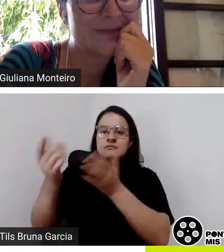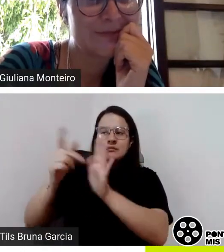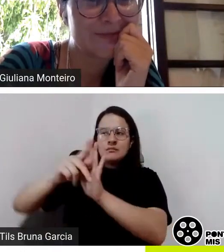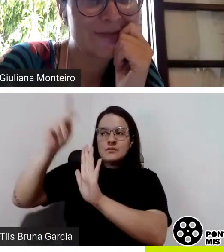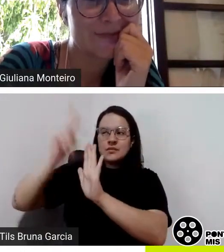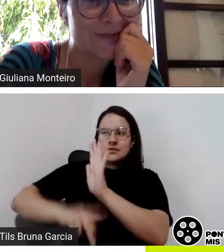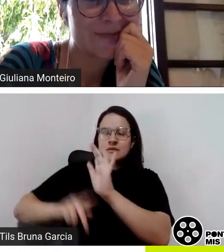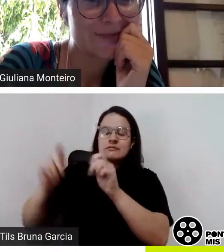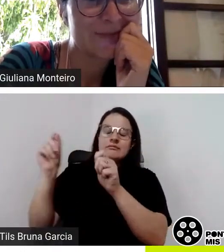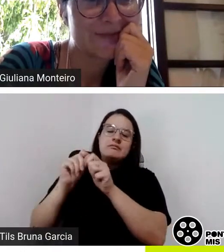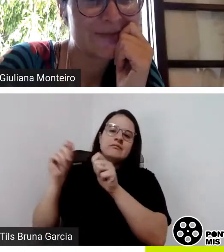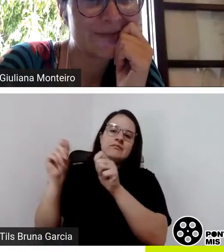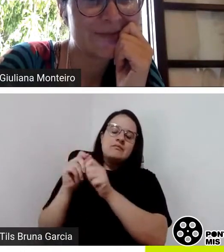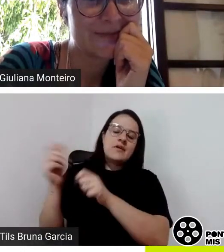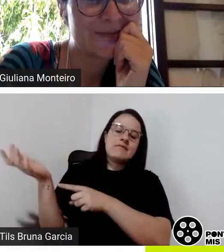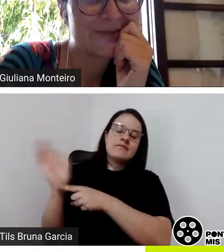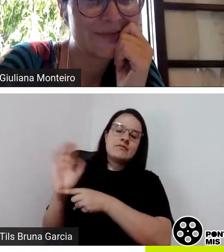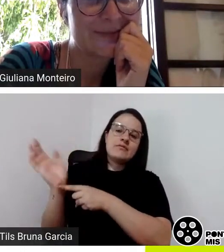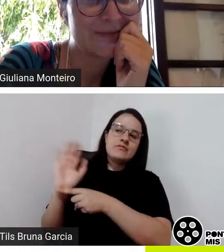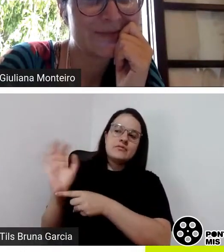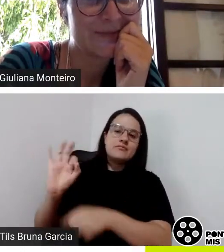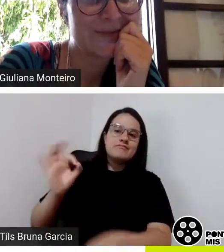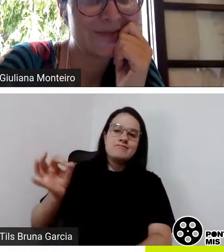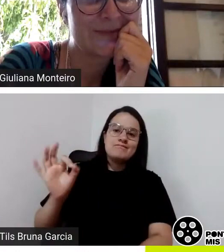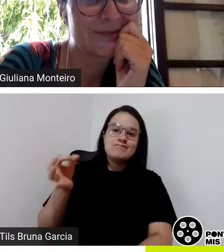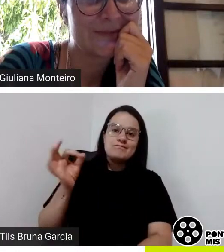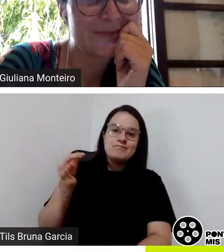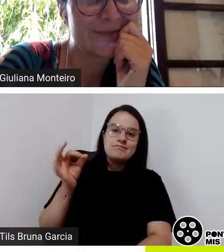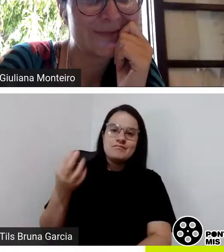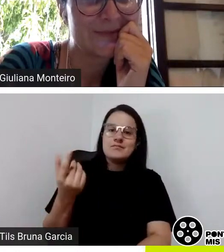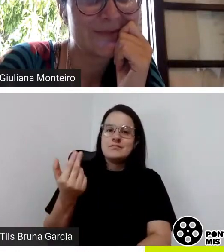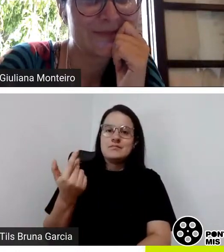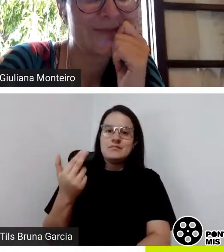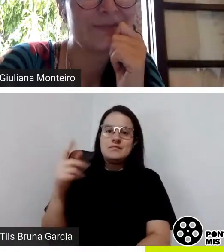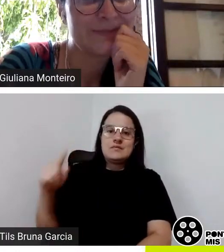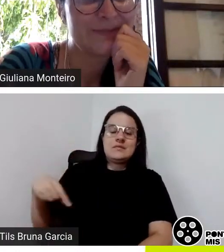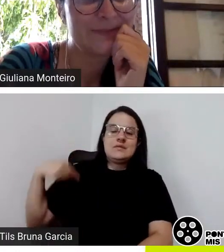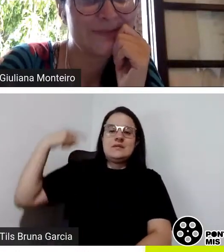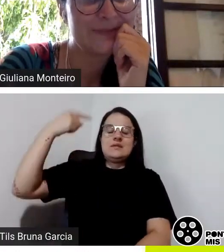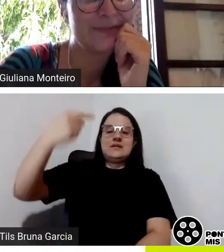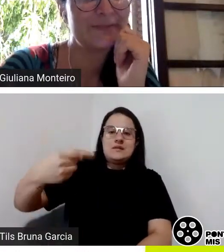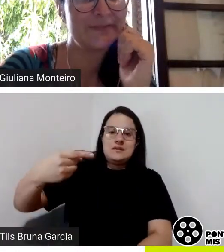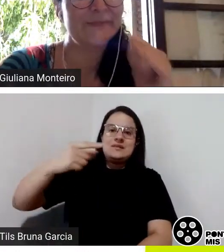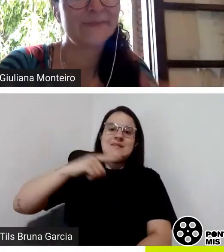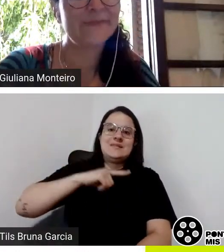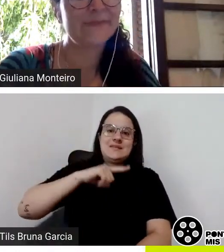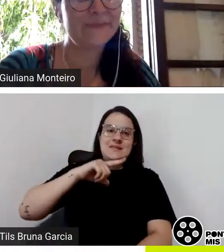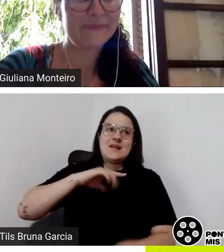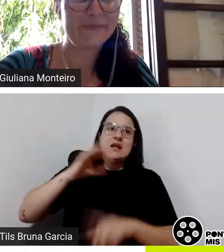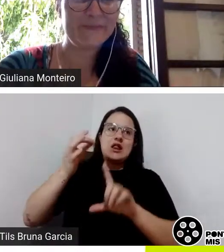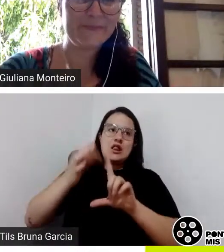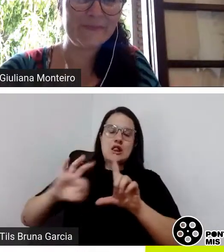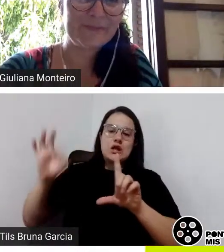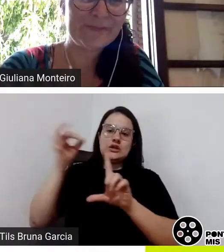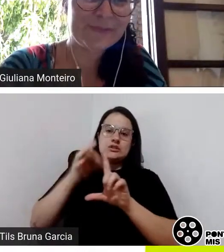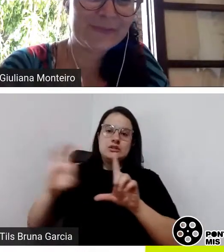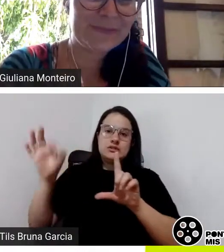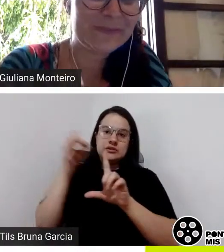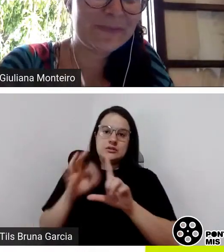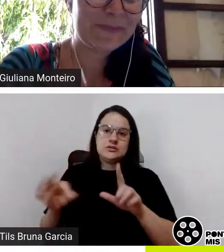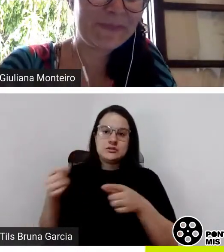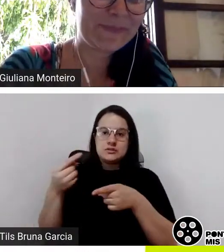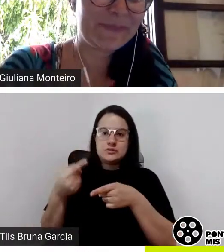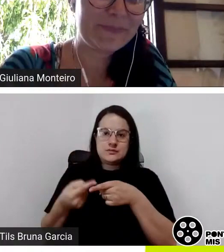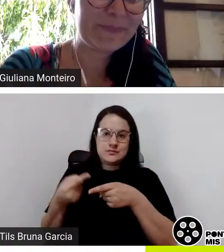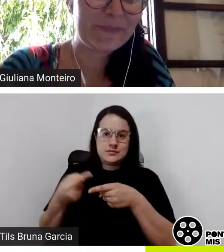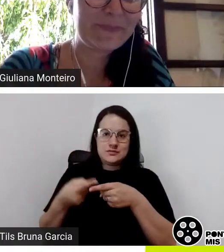filme, monte e bote no YouTube. E está visto amanhã na Indochina. As pessoas estão assistindo. Então, não há desculpa para não